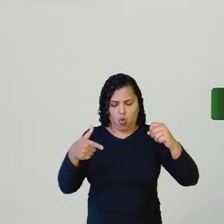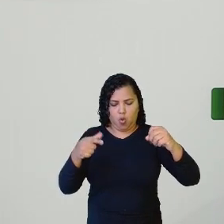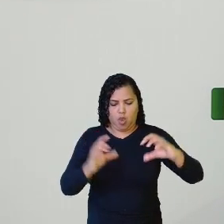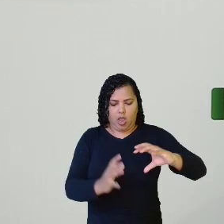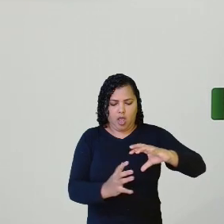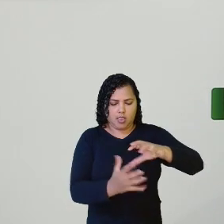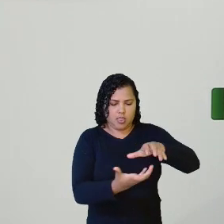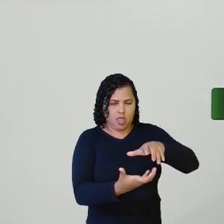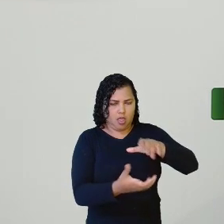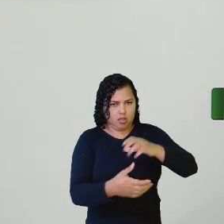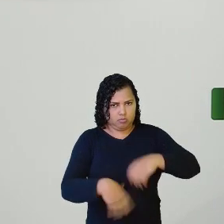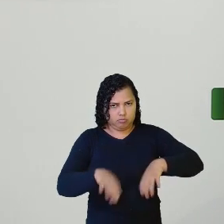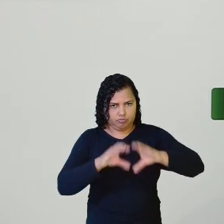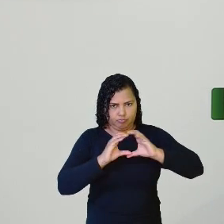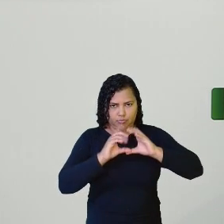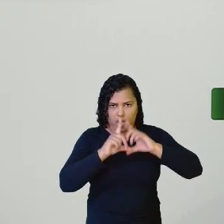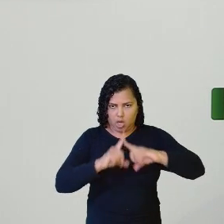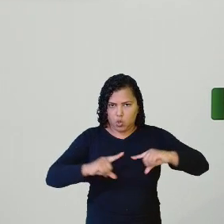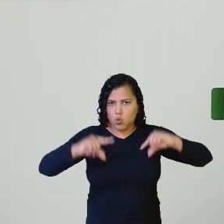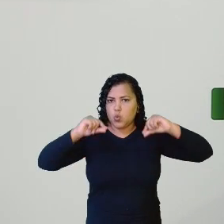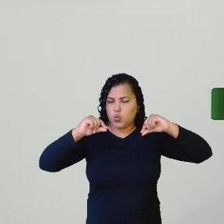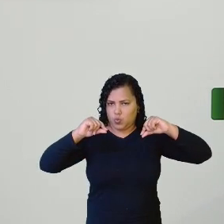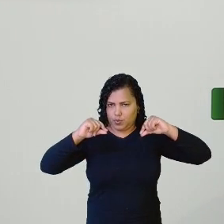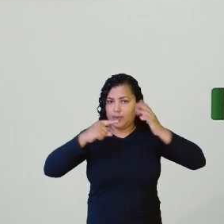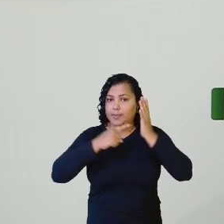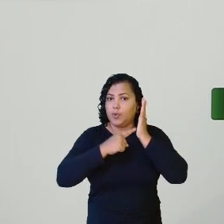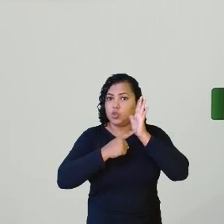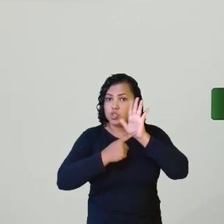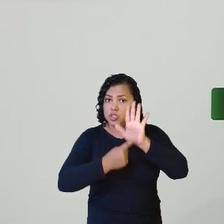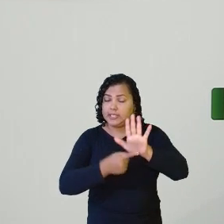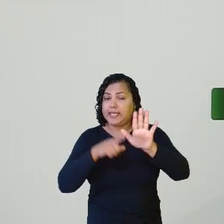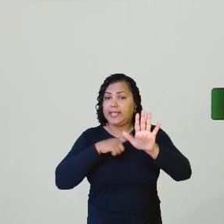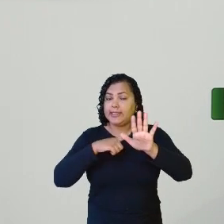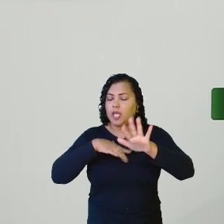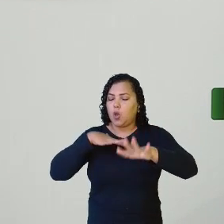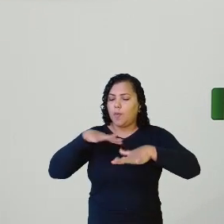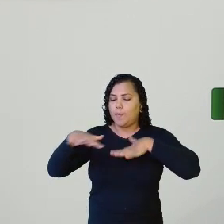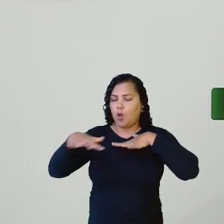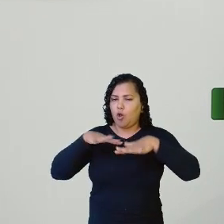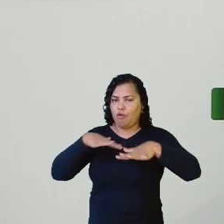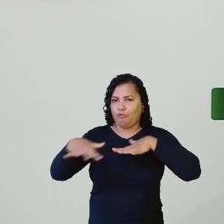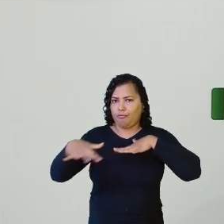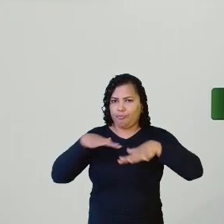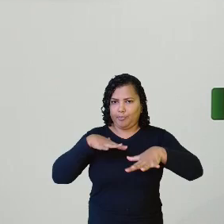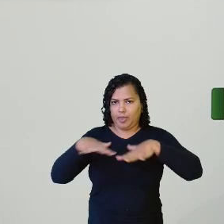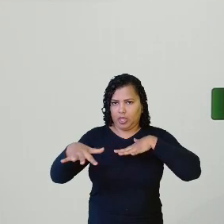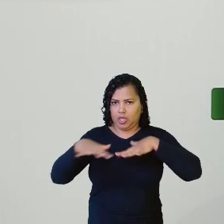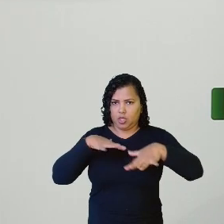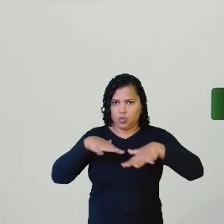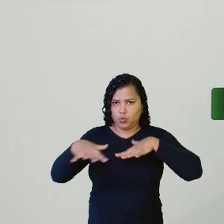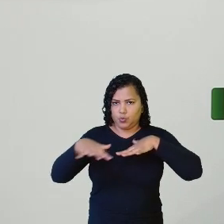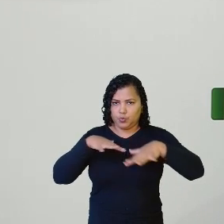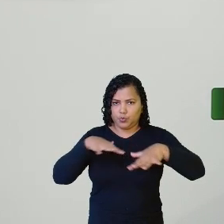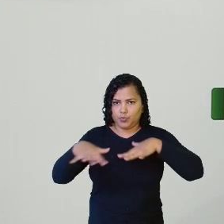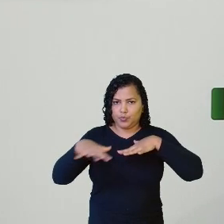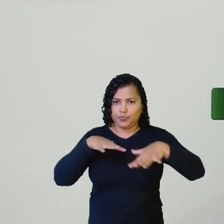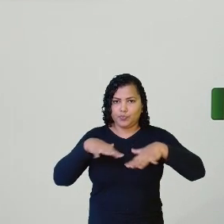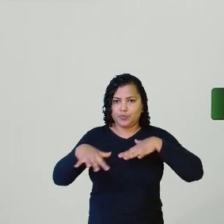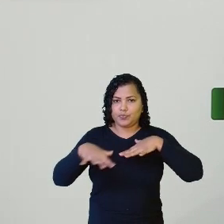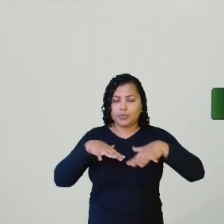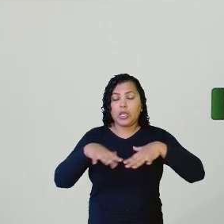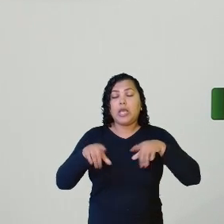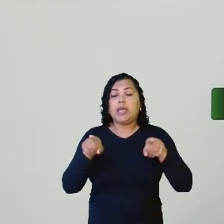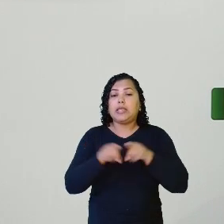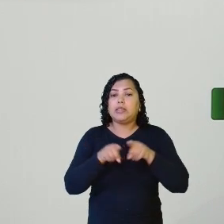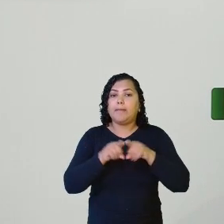orbitando, e trouxe aqui o planeta Terra, mostrando que o planeta Terra faz um movimento ao redor do Sol, mas